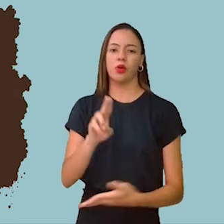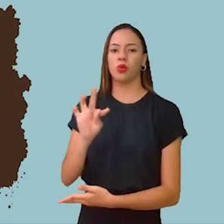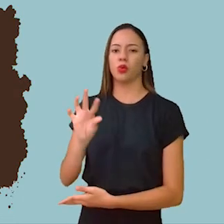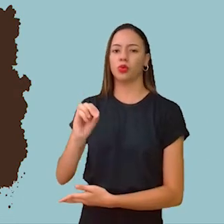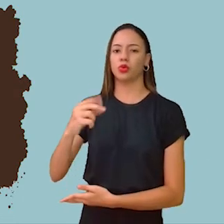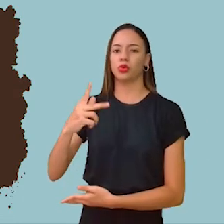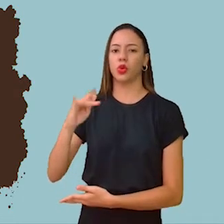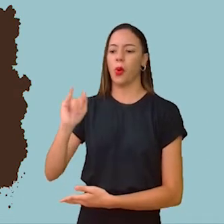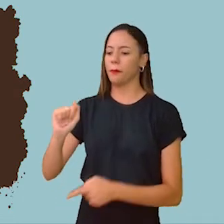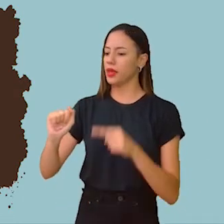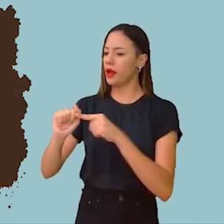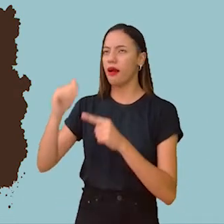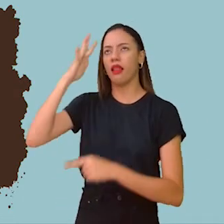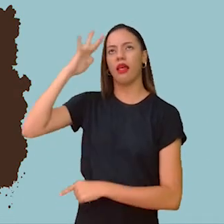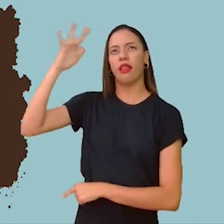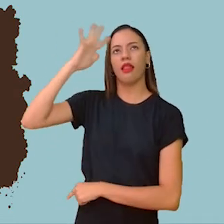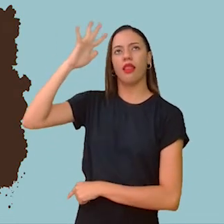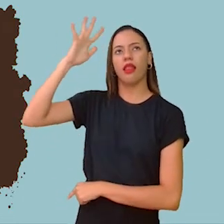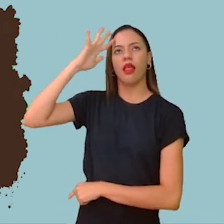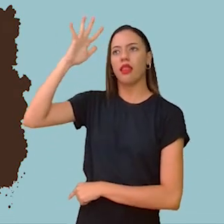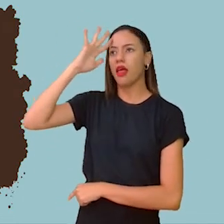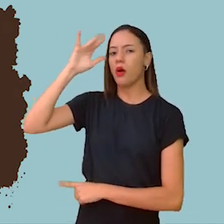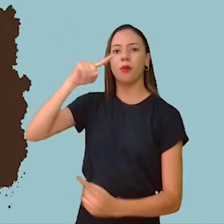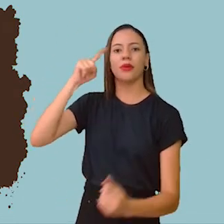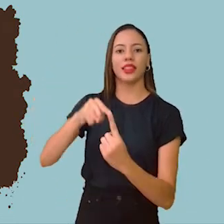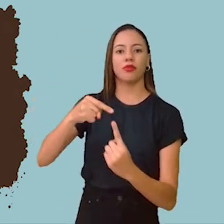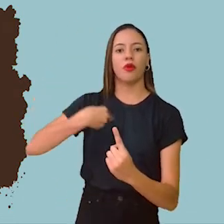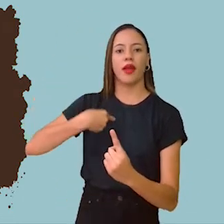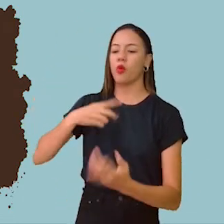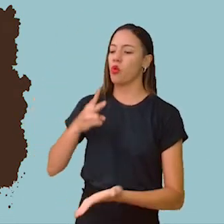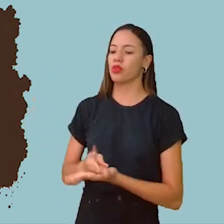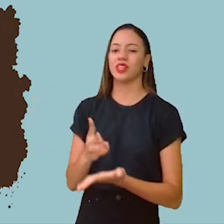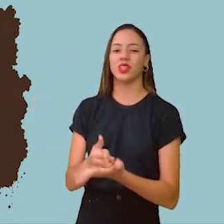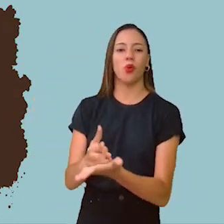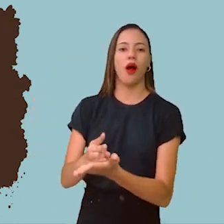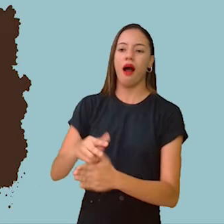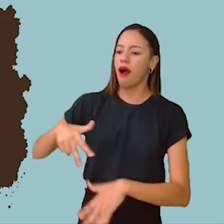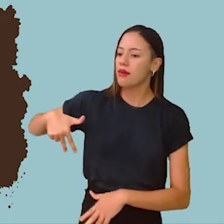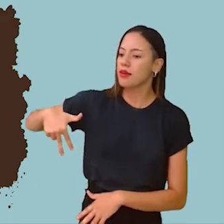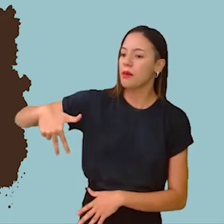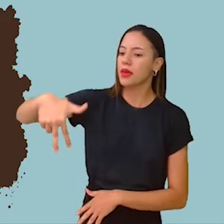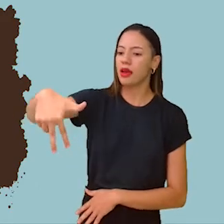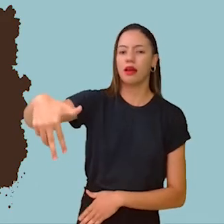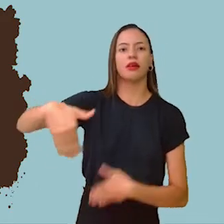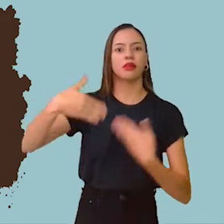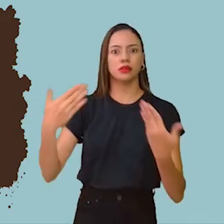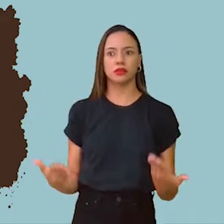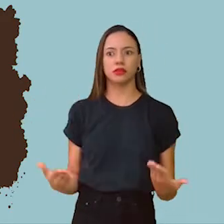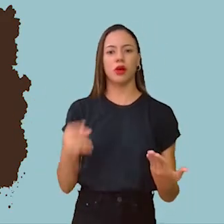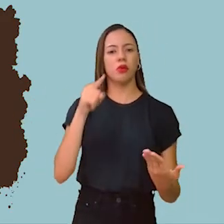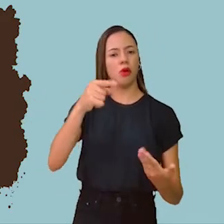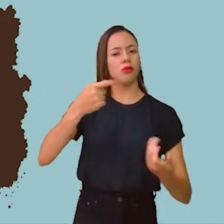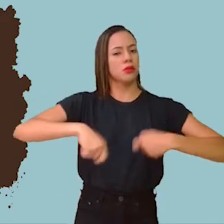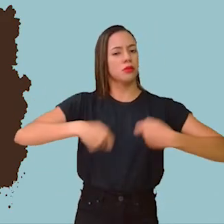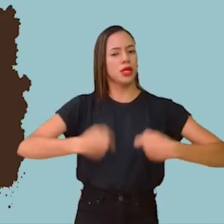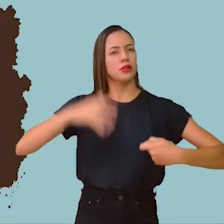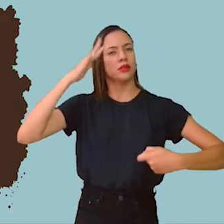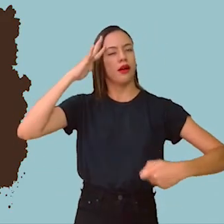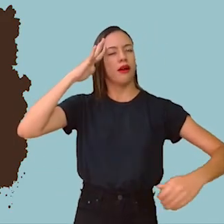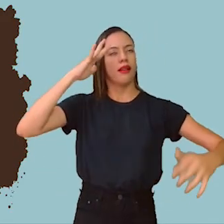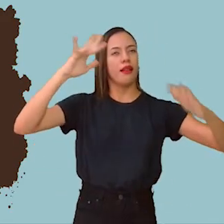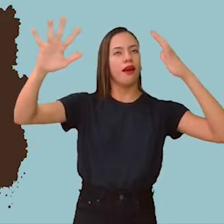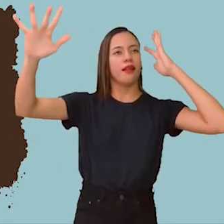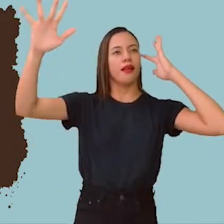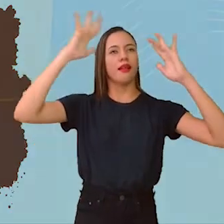que eu não deixe de caminhar. Então, gente, tá aí a frase, até em inglês, né? Sonhe alto. Você pode realmente sonhar alto para